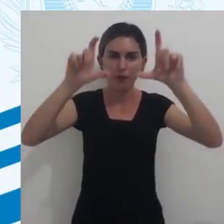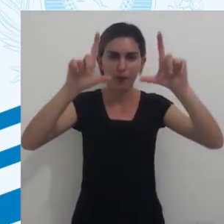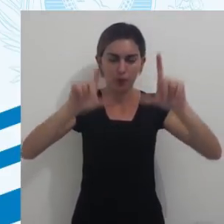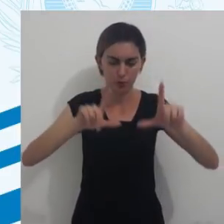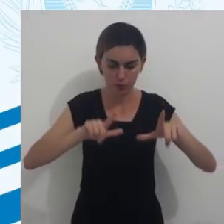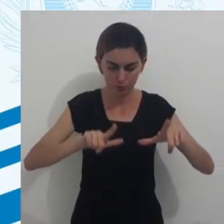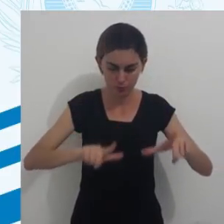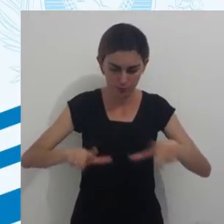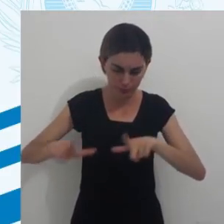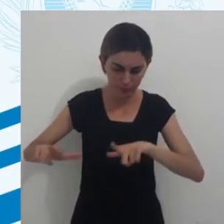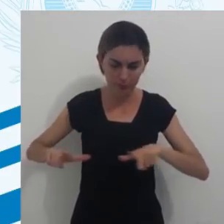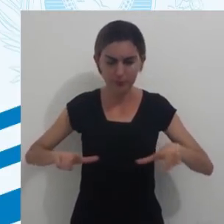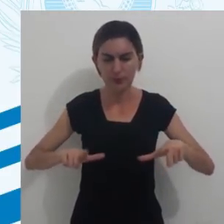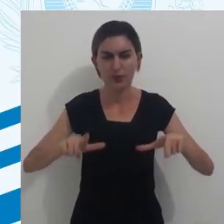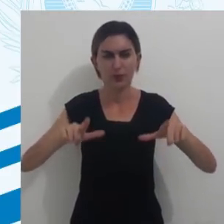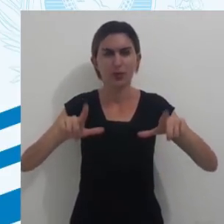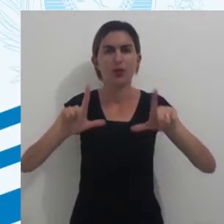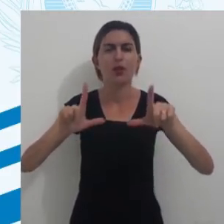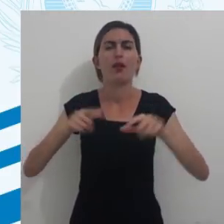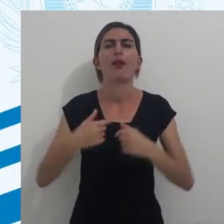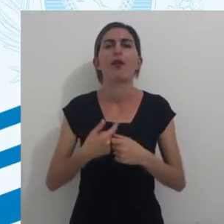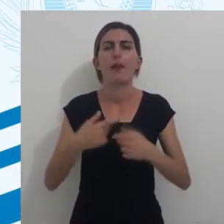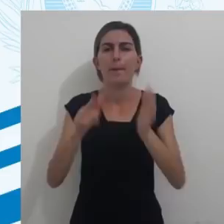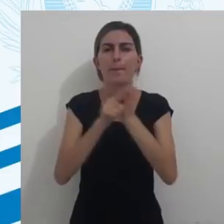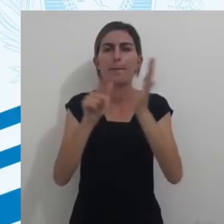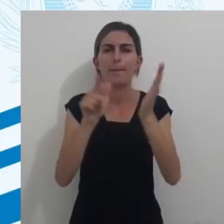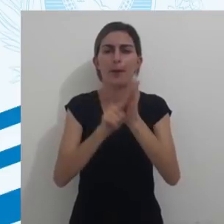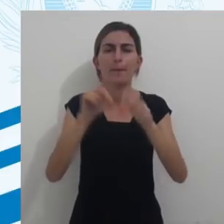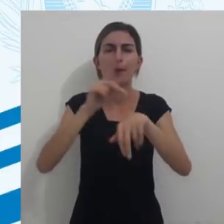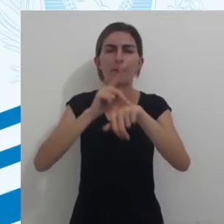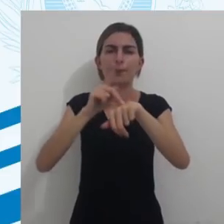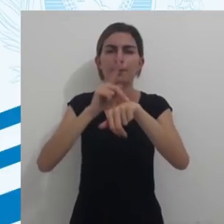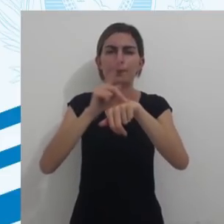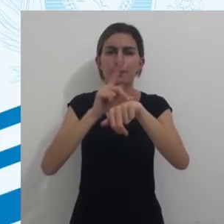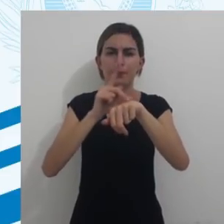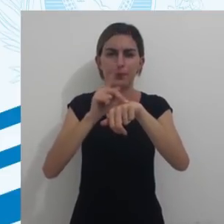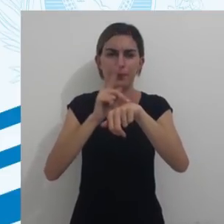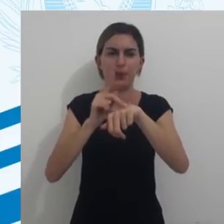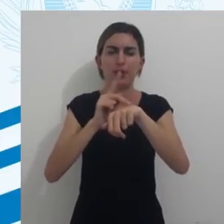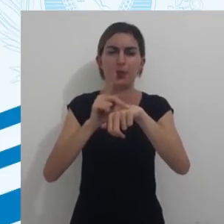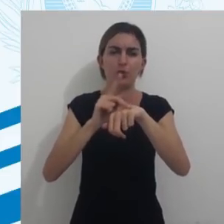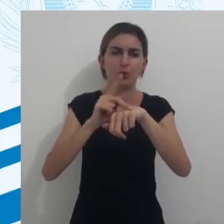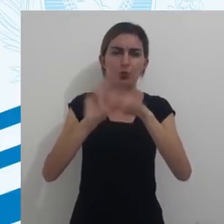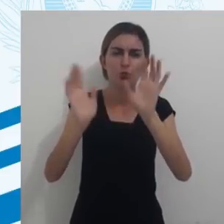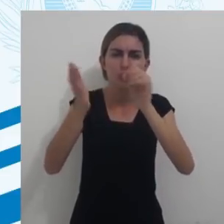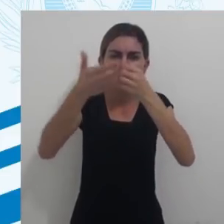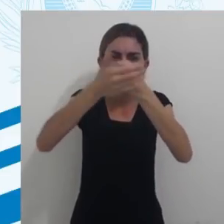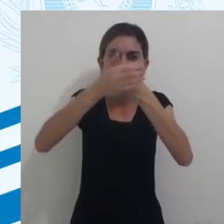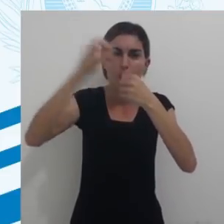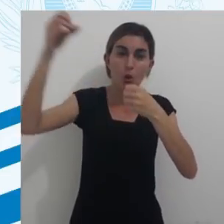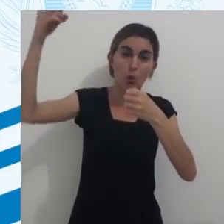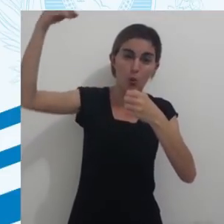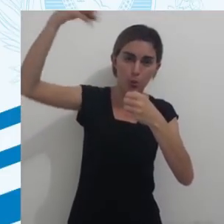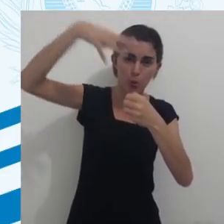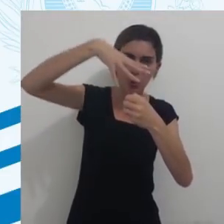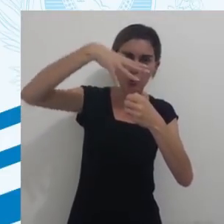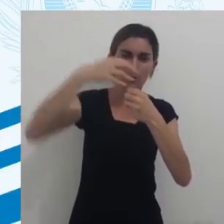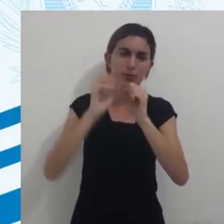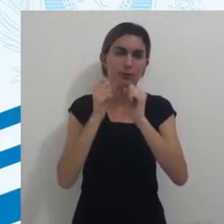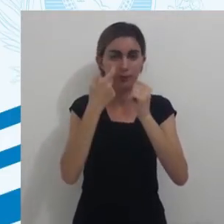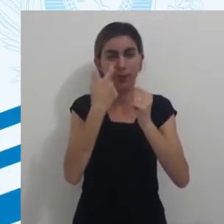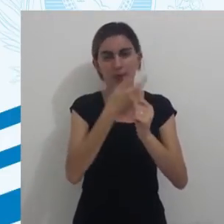fotográficas, embora elas estivessem envolvidas em um papel preto fora do alcance da luz, como você pode ver nessa